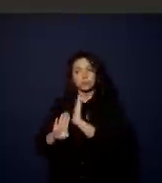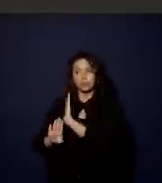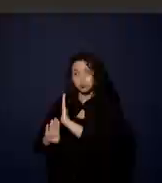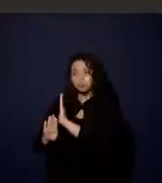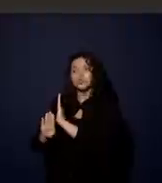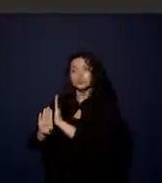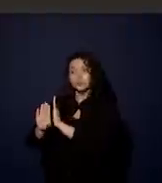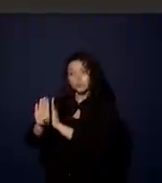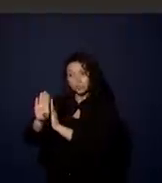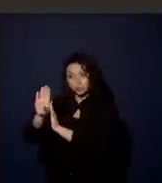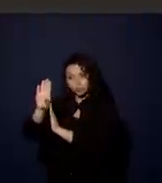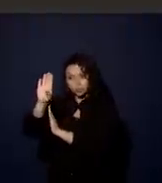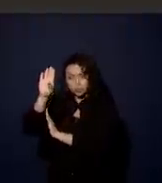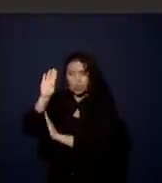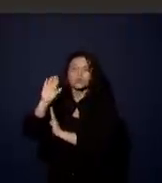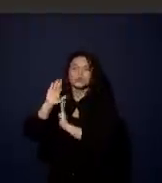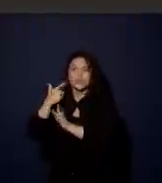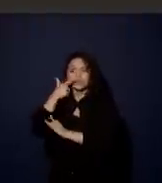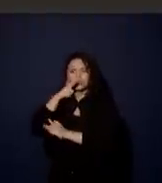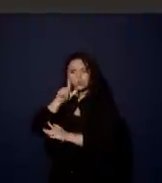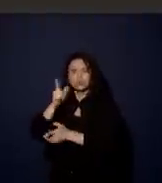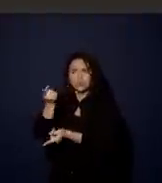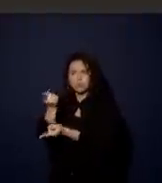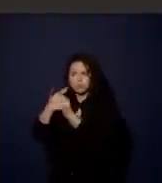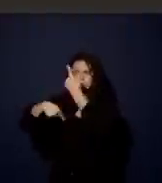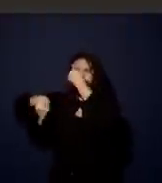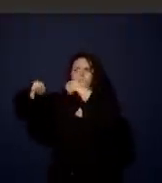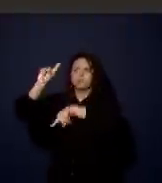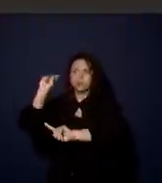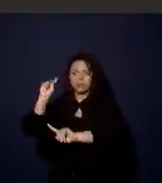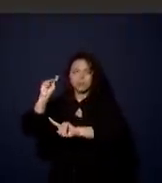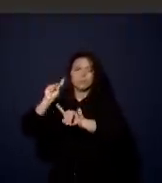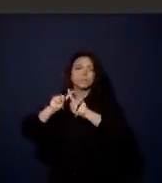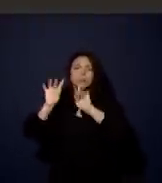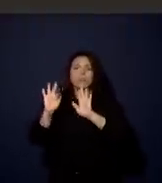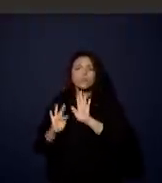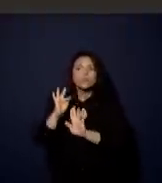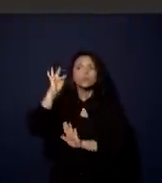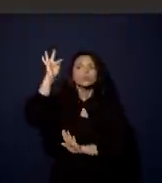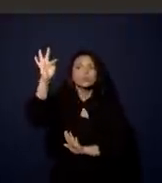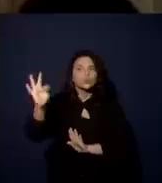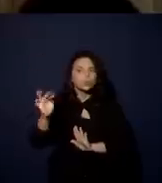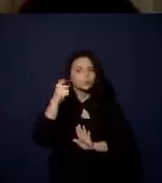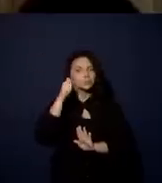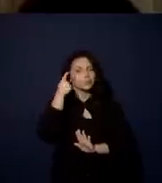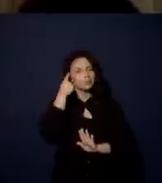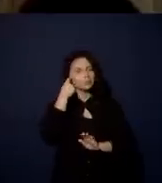ganhos apesar do salto ele é muito grande olhando para frente